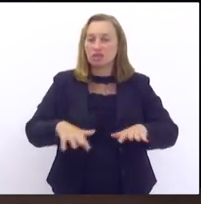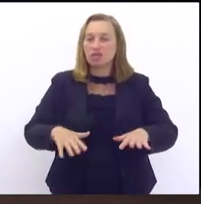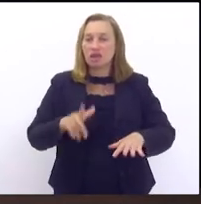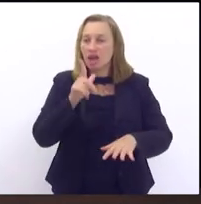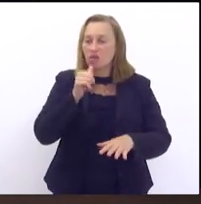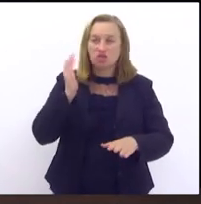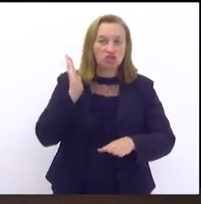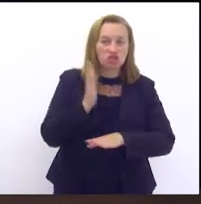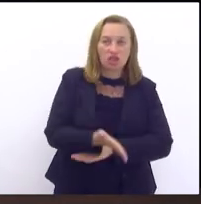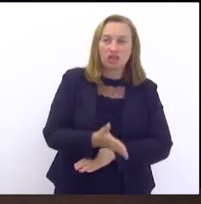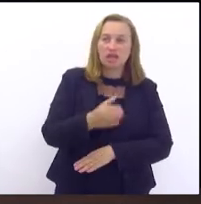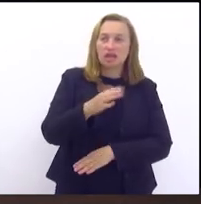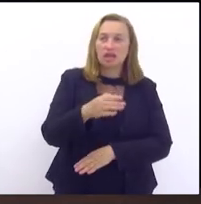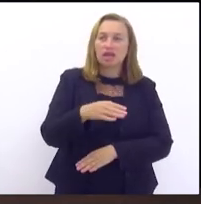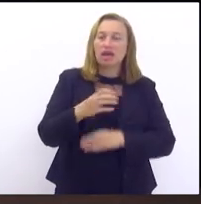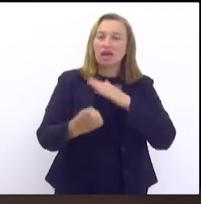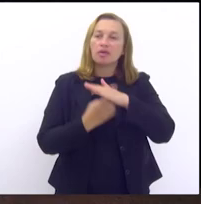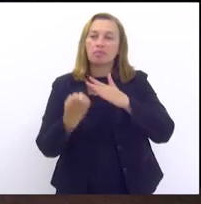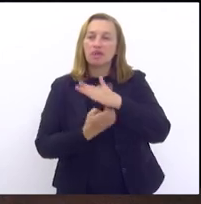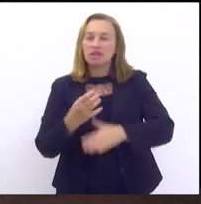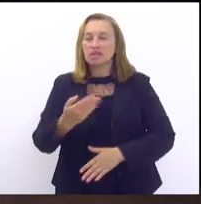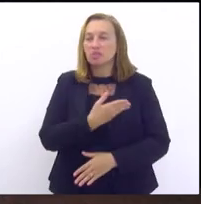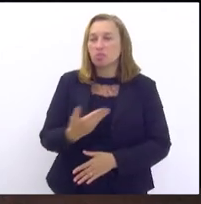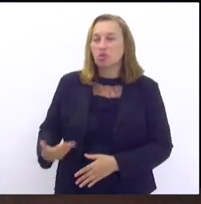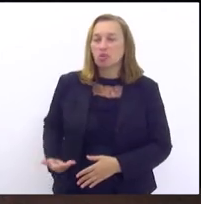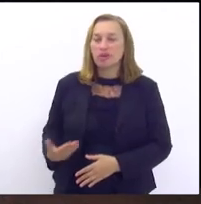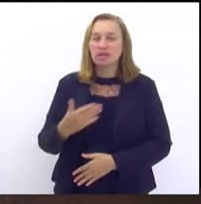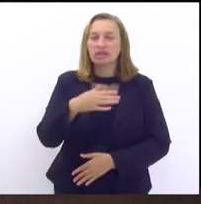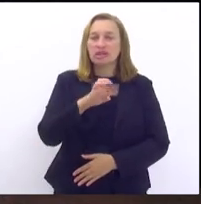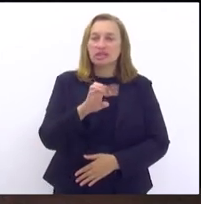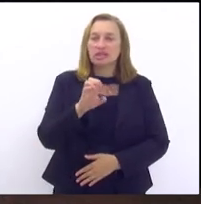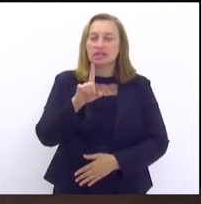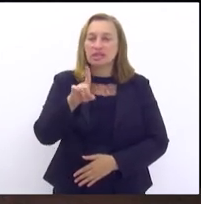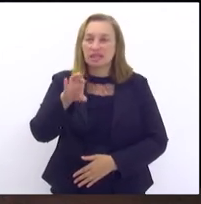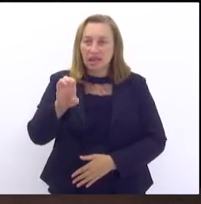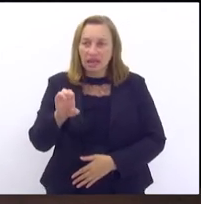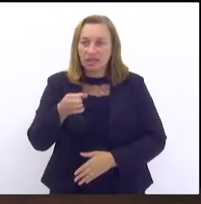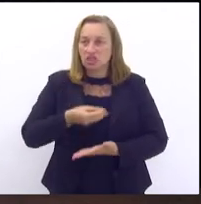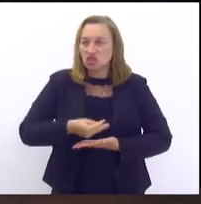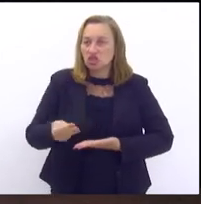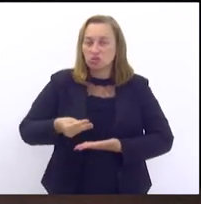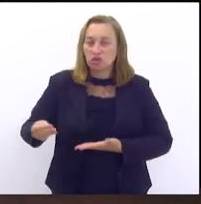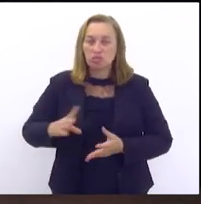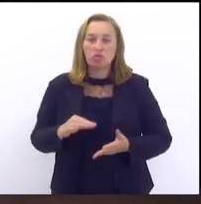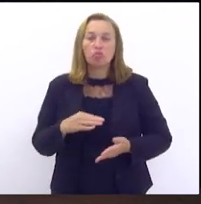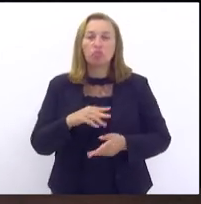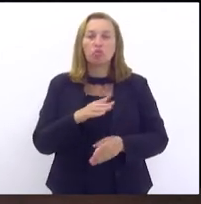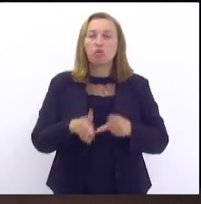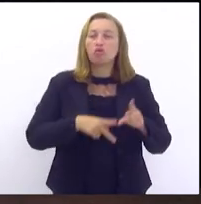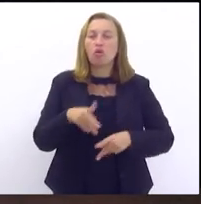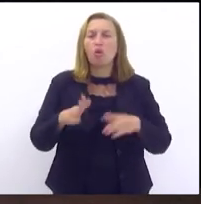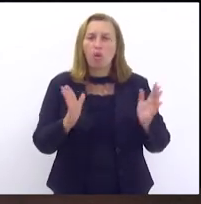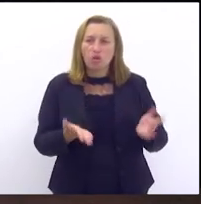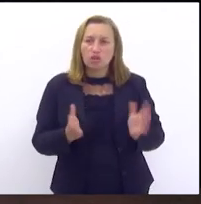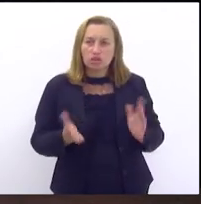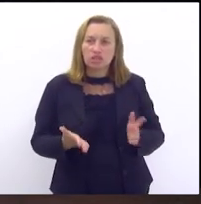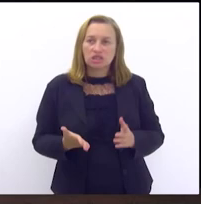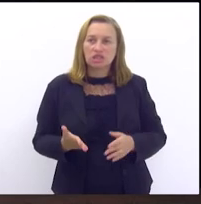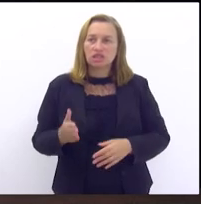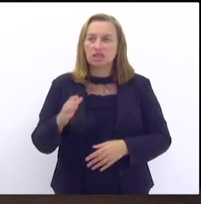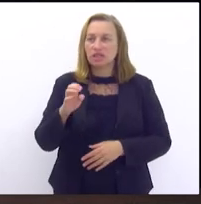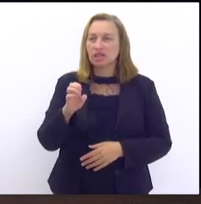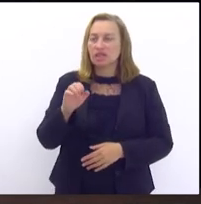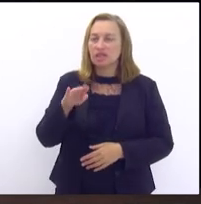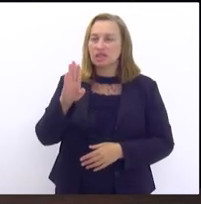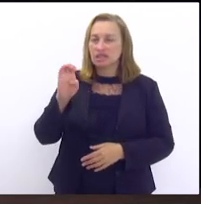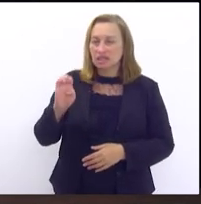SEDAI, era a empresa pública nossa, a SEDAI. Então ela fazia distribuição da água para a população. Hoje, a SEDAI, lá a